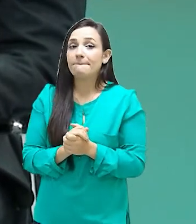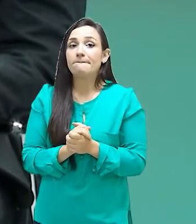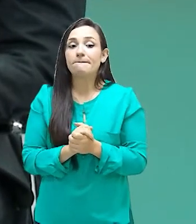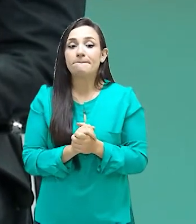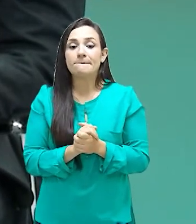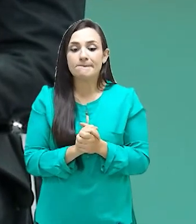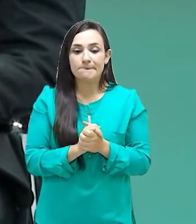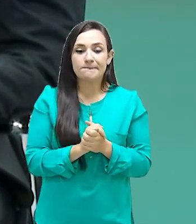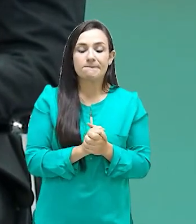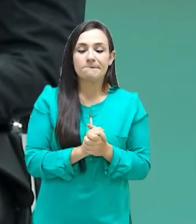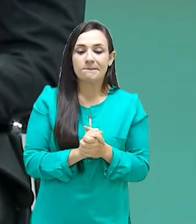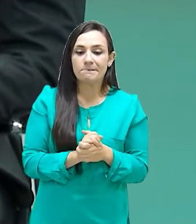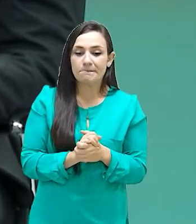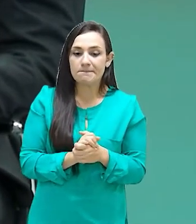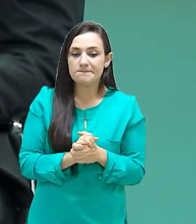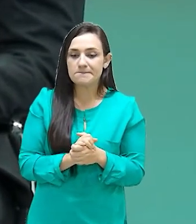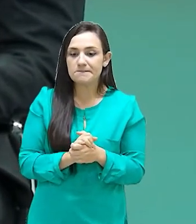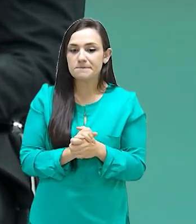Nesse caso,